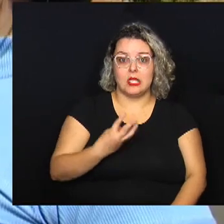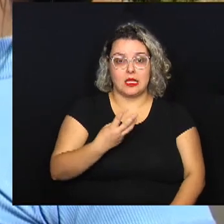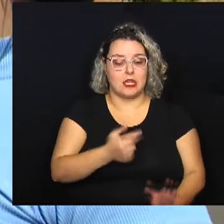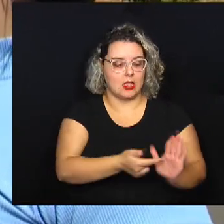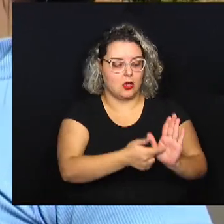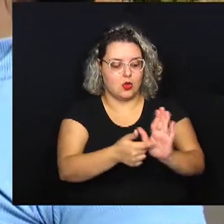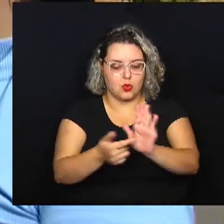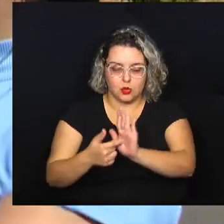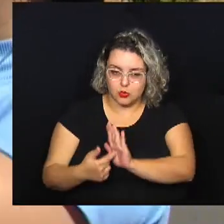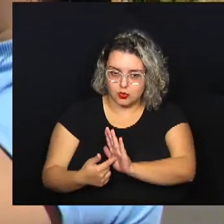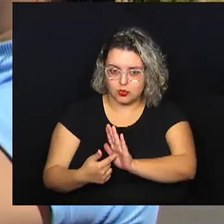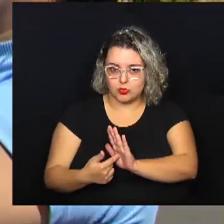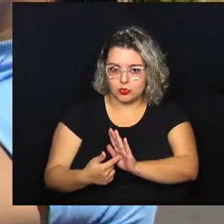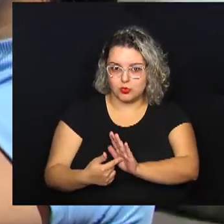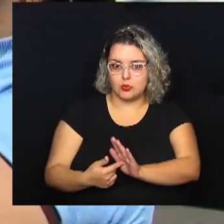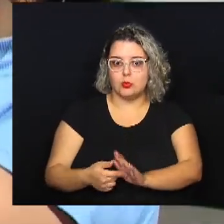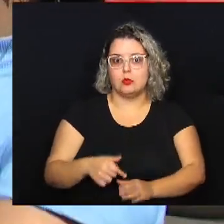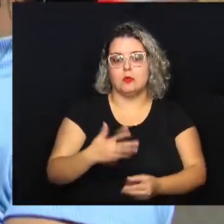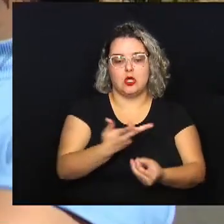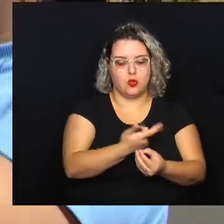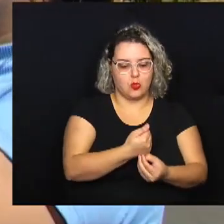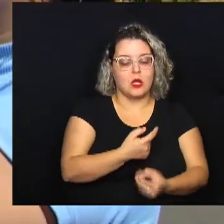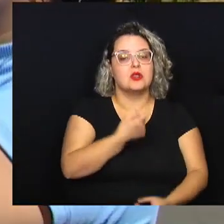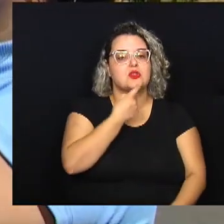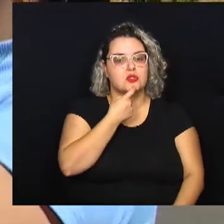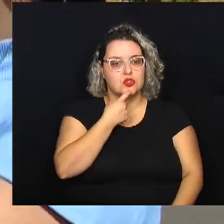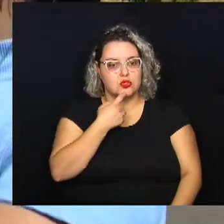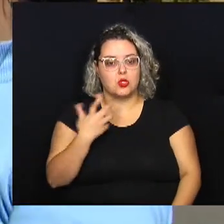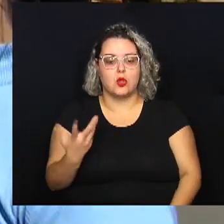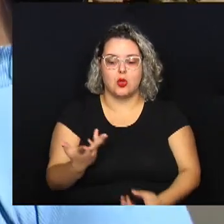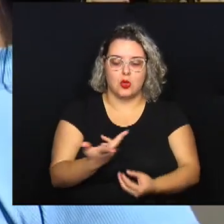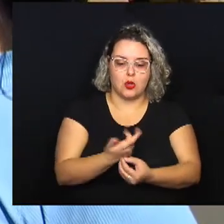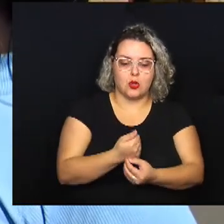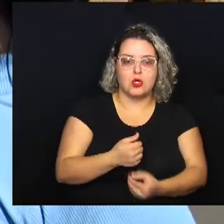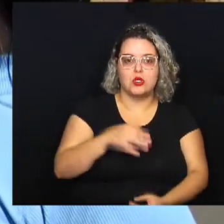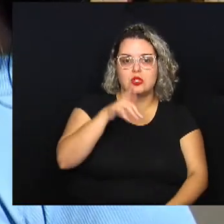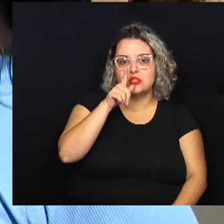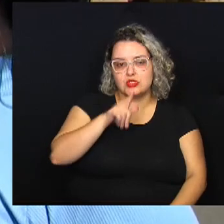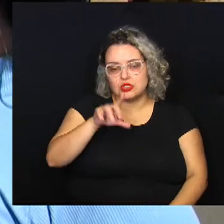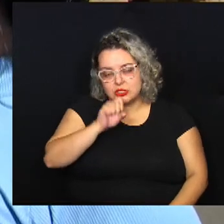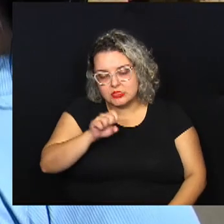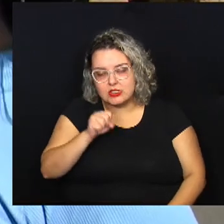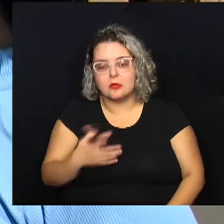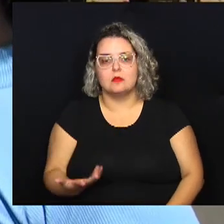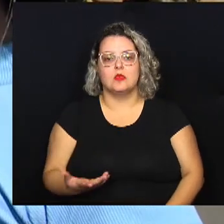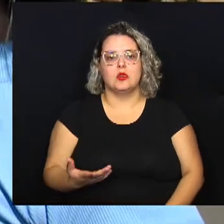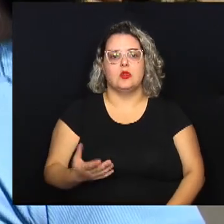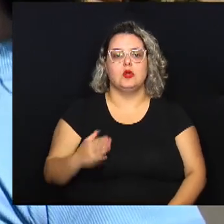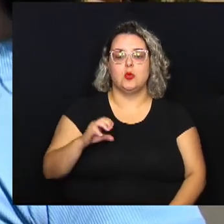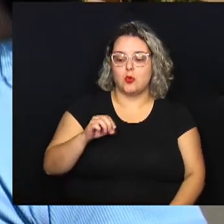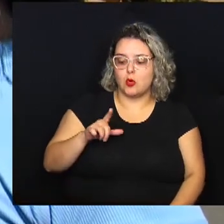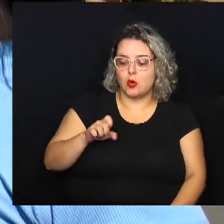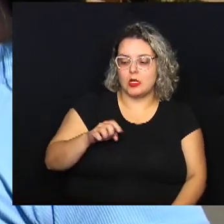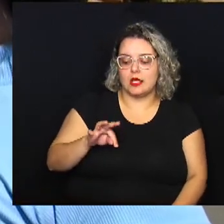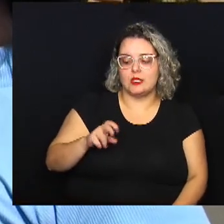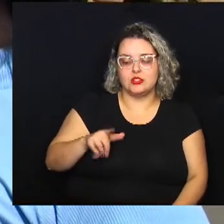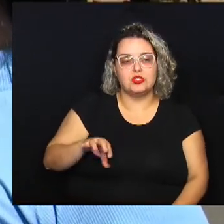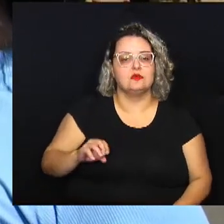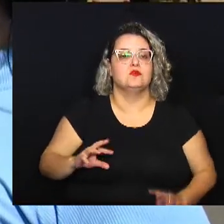exposições. Mas é uma artista de Campinas, uma artista de Limeira e um coletivo de artistas